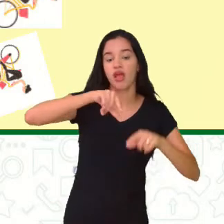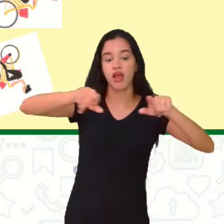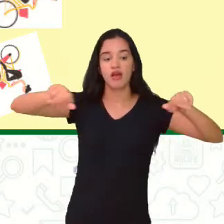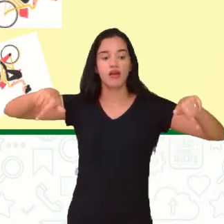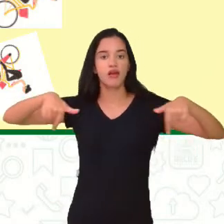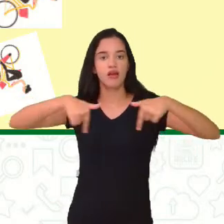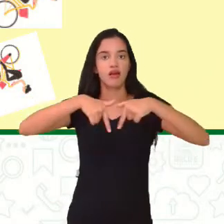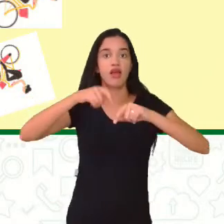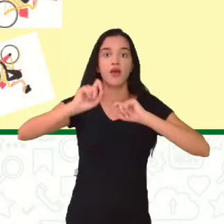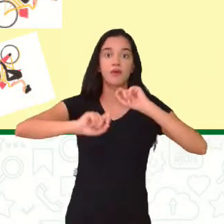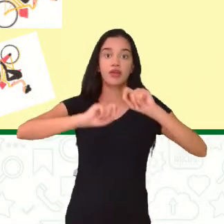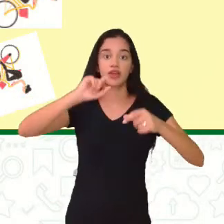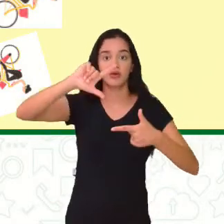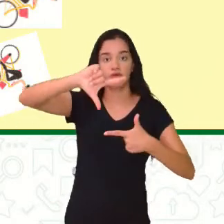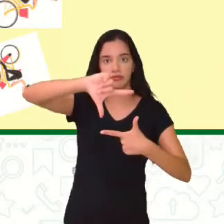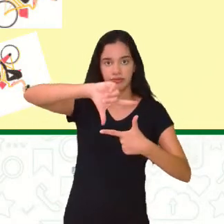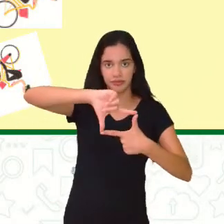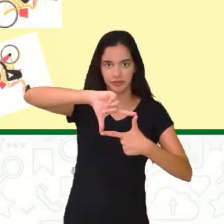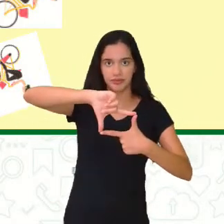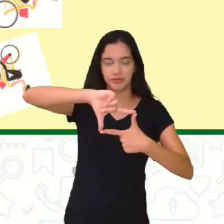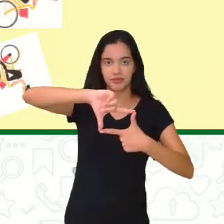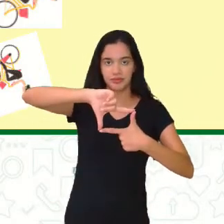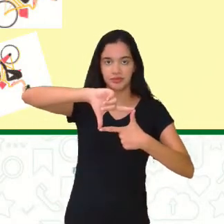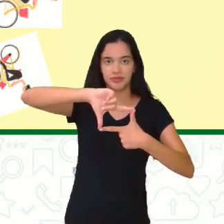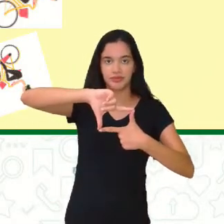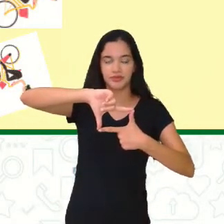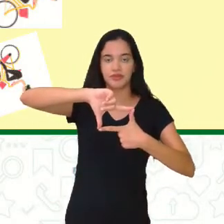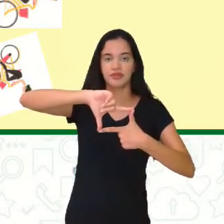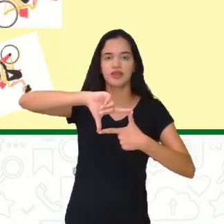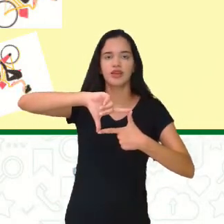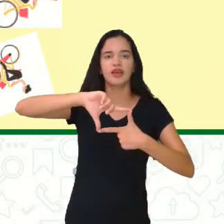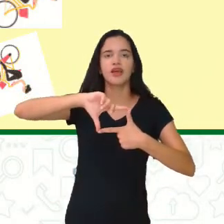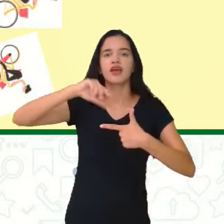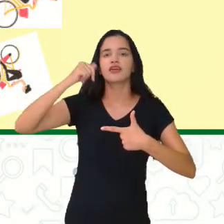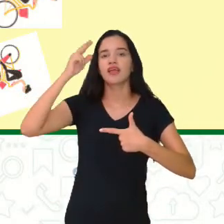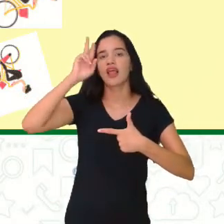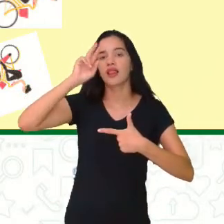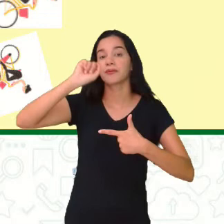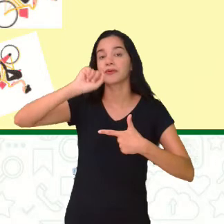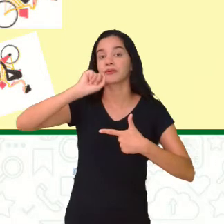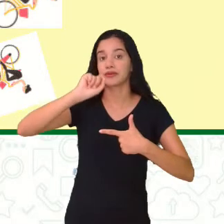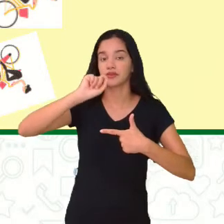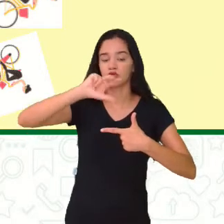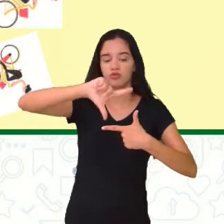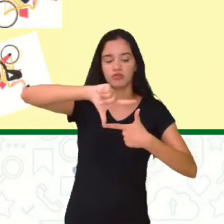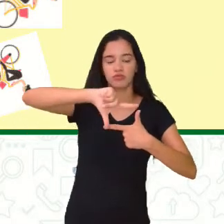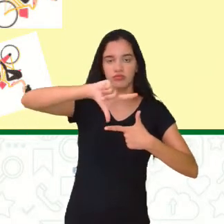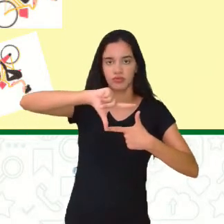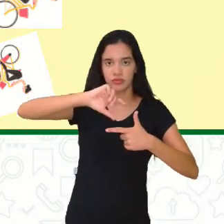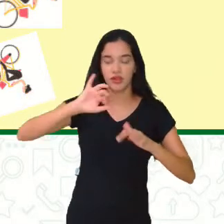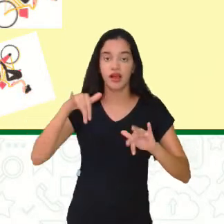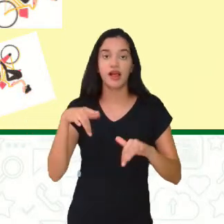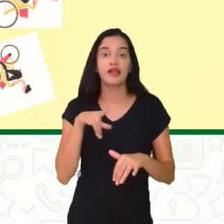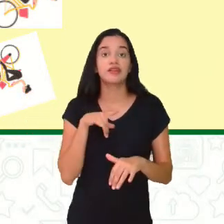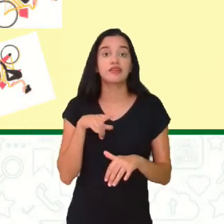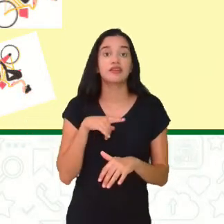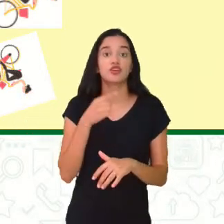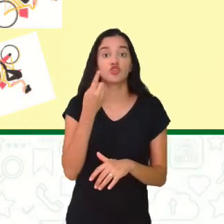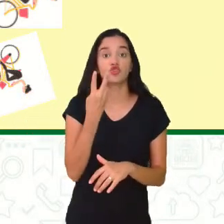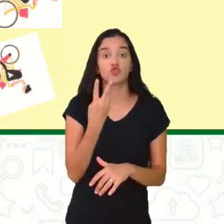futebol, ele é um retângulo, não é? É uma figura que lembra um retângulo. Ou seja, você tem dois